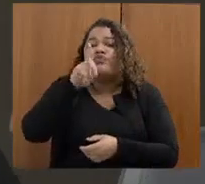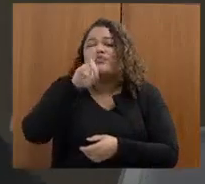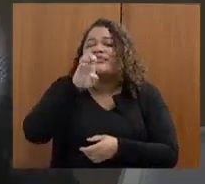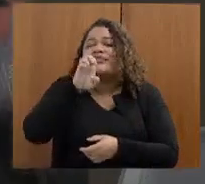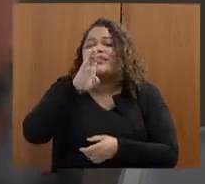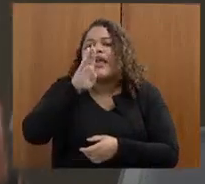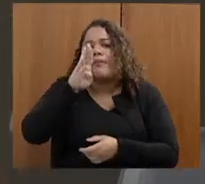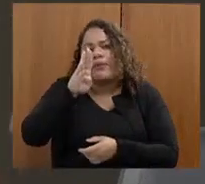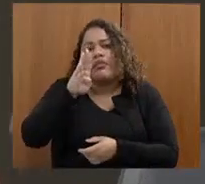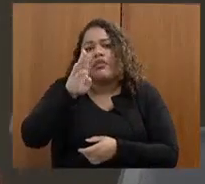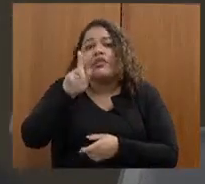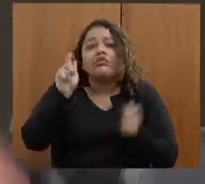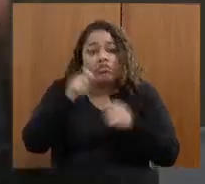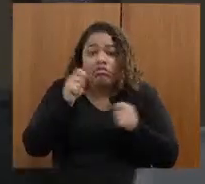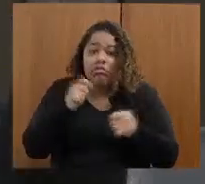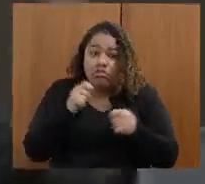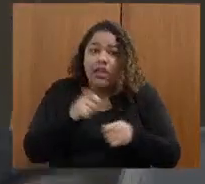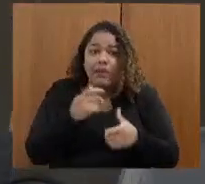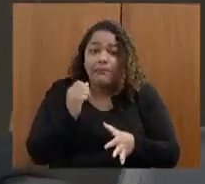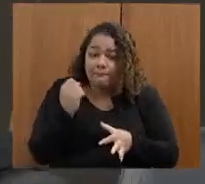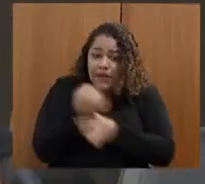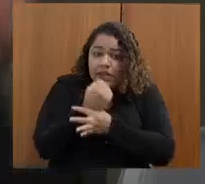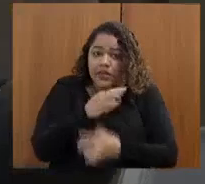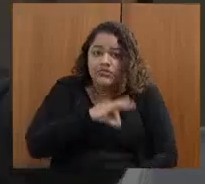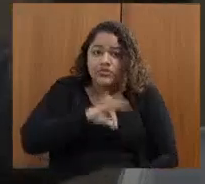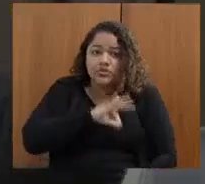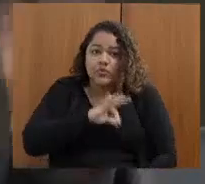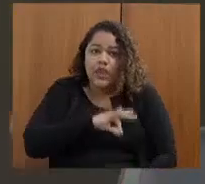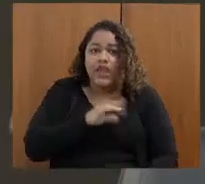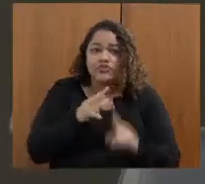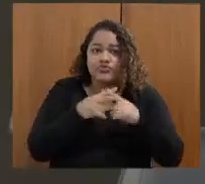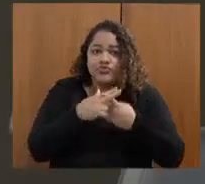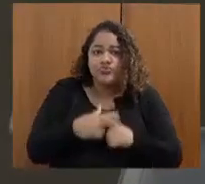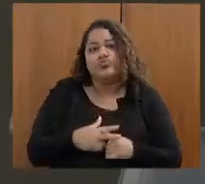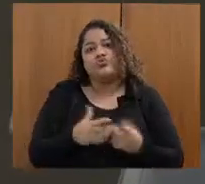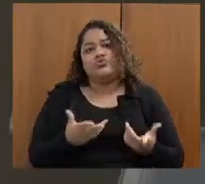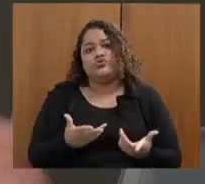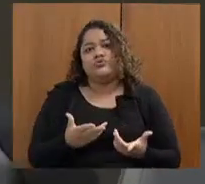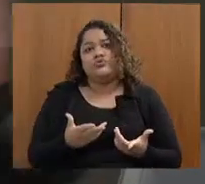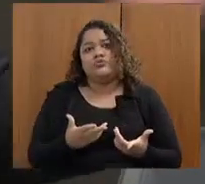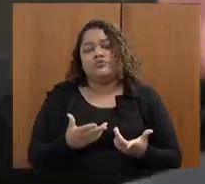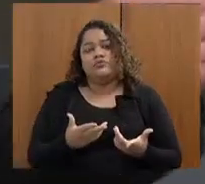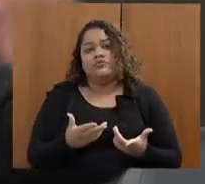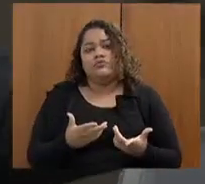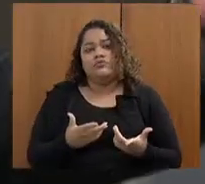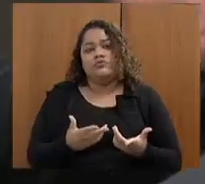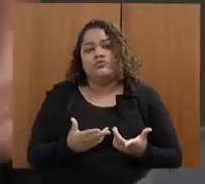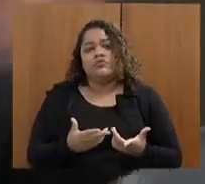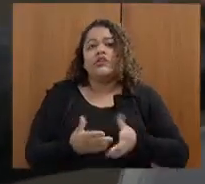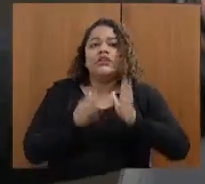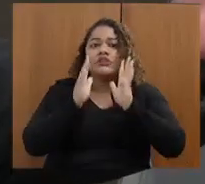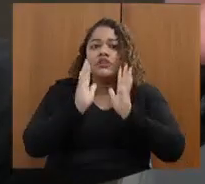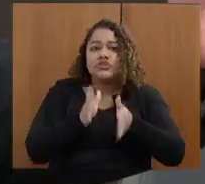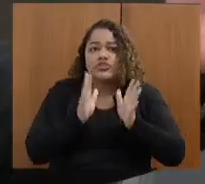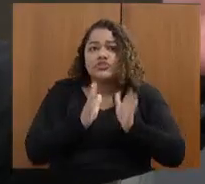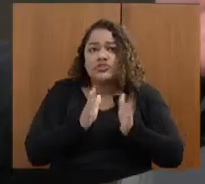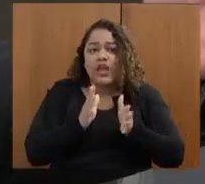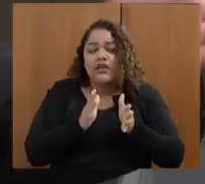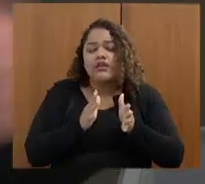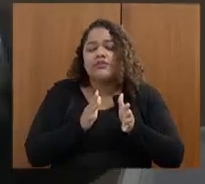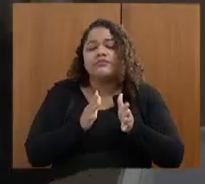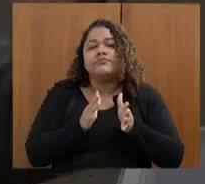no mínimo os reajustes que foram concedidos é que foram colocados pela